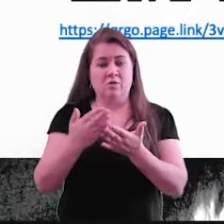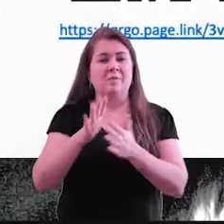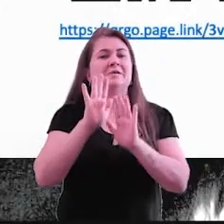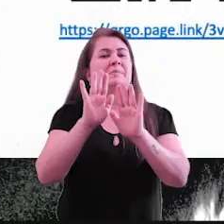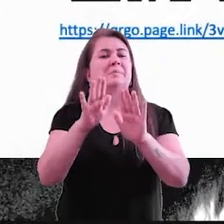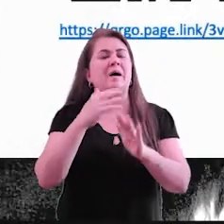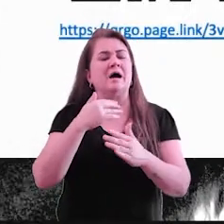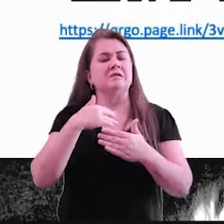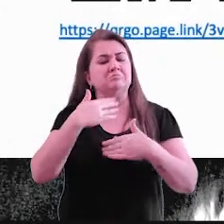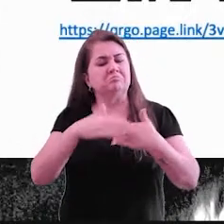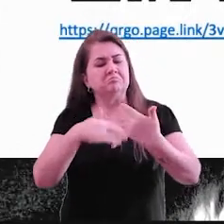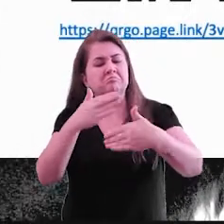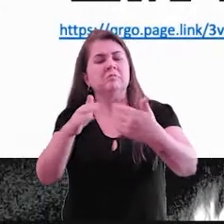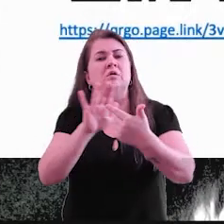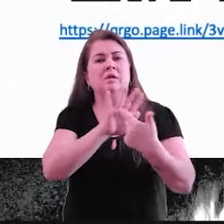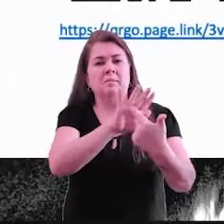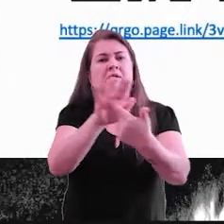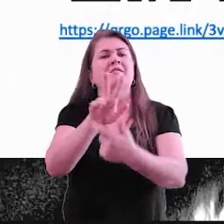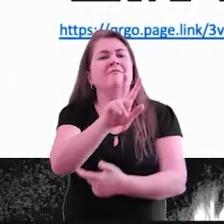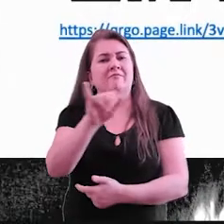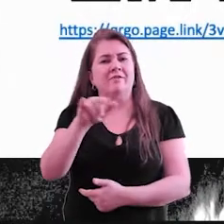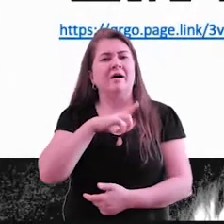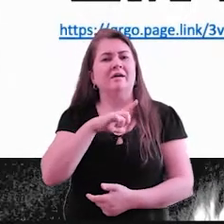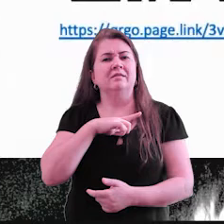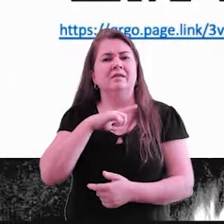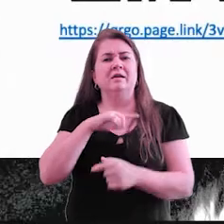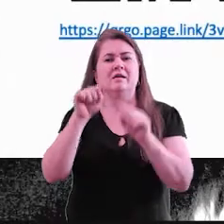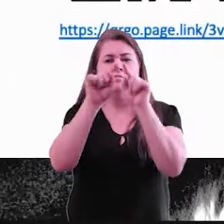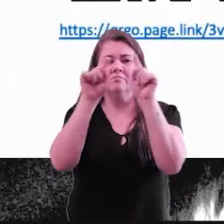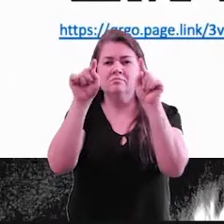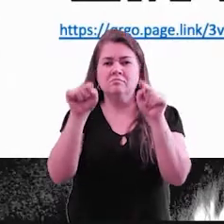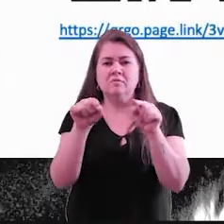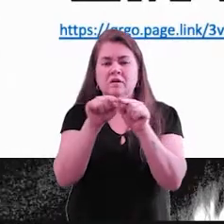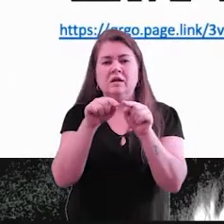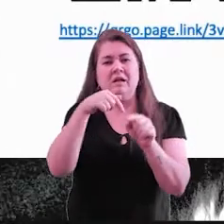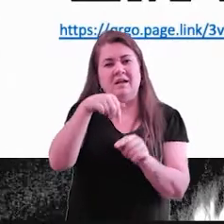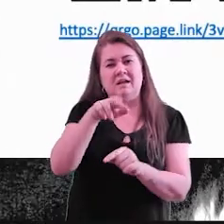para acessar ou o texto ou a referência que eu estou citando